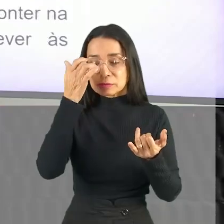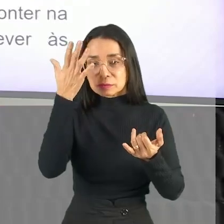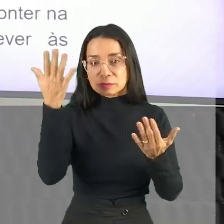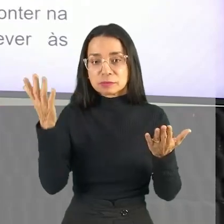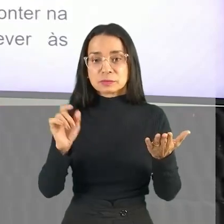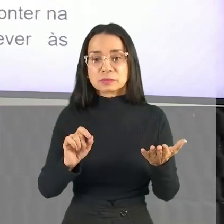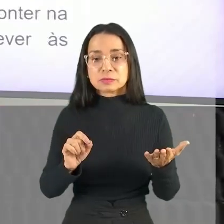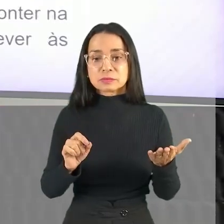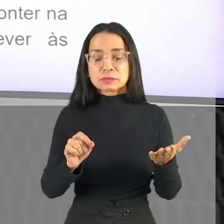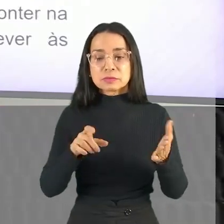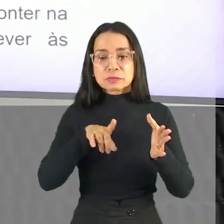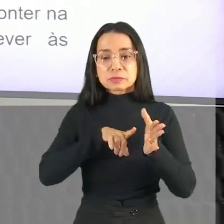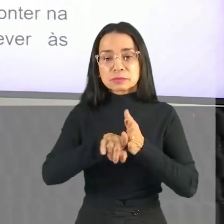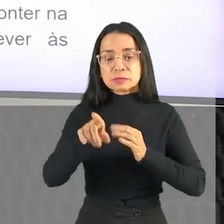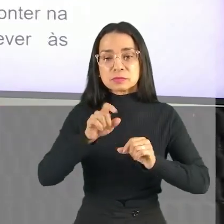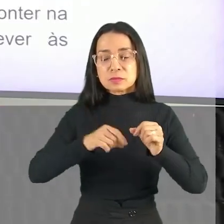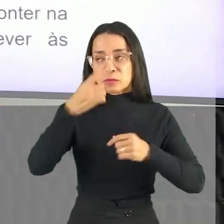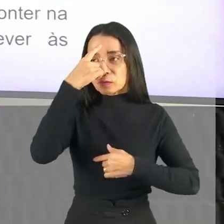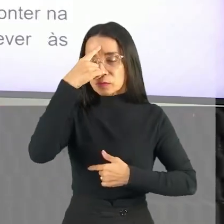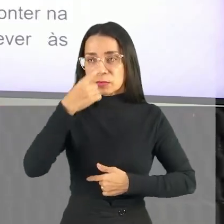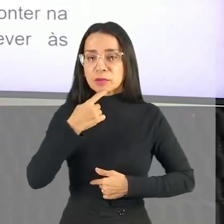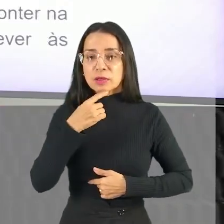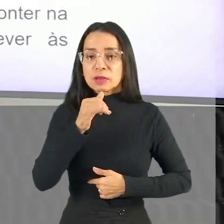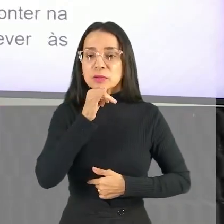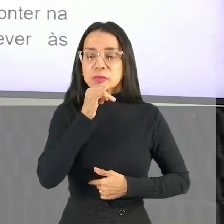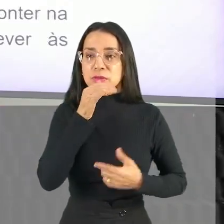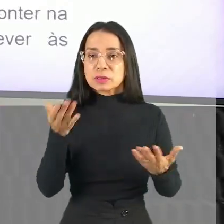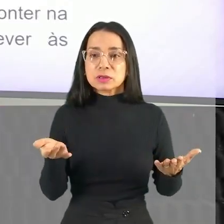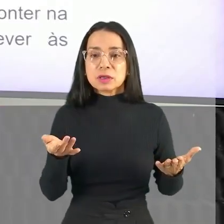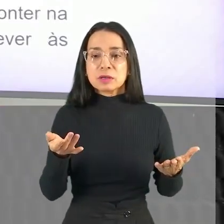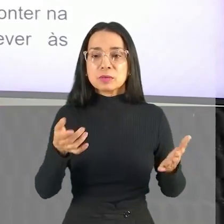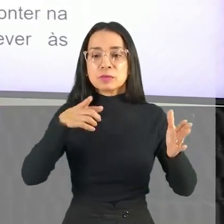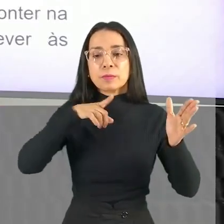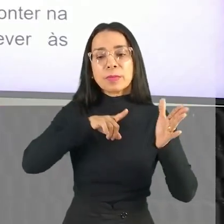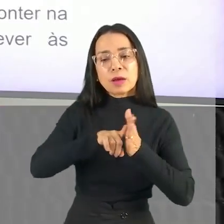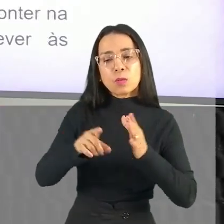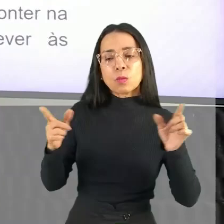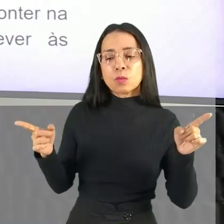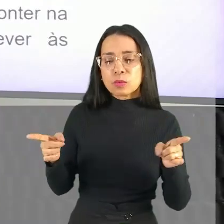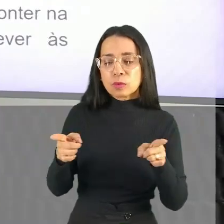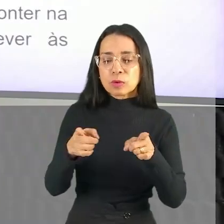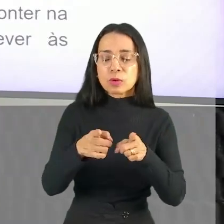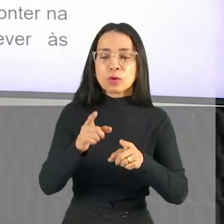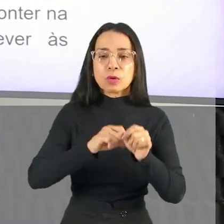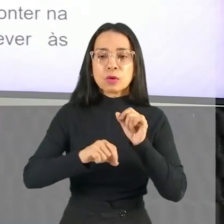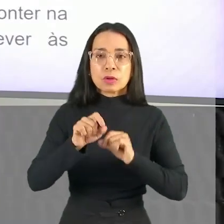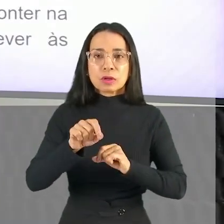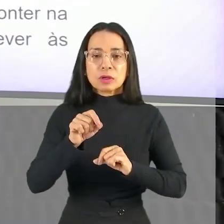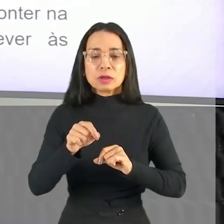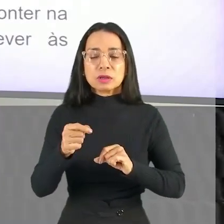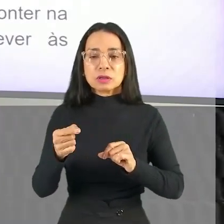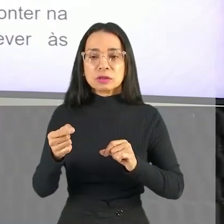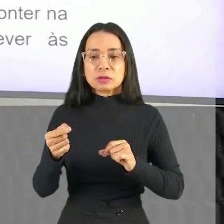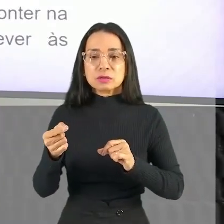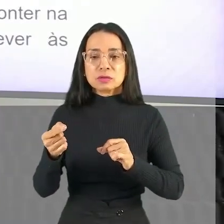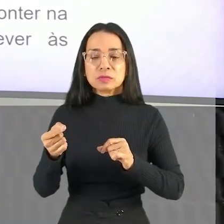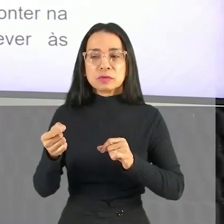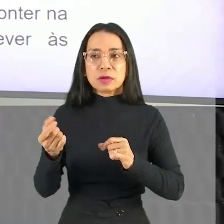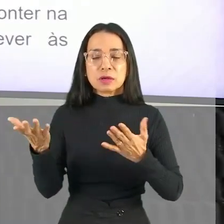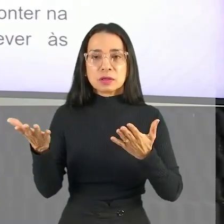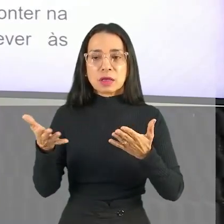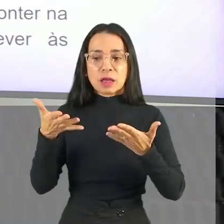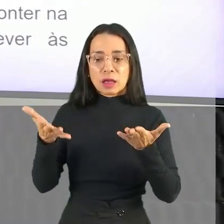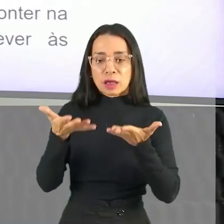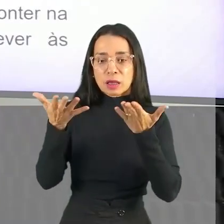fáceis. As questões de imagens, as questões de comando mais curto. E isso vai dando ao seu cérebro mais